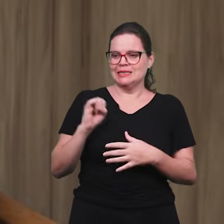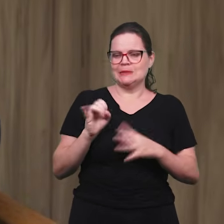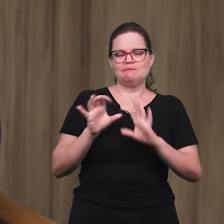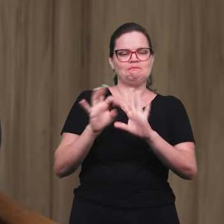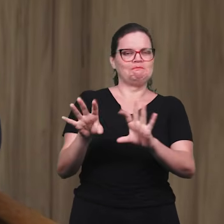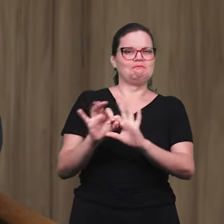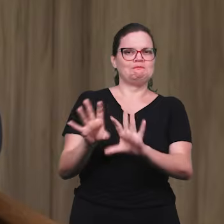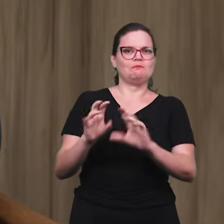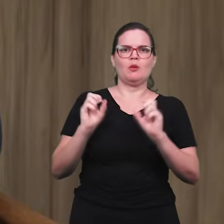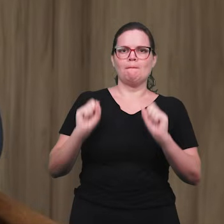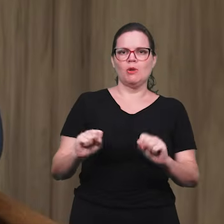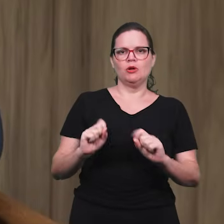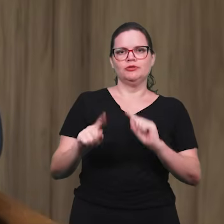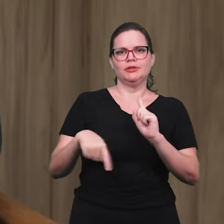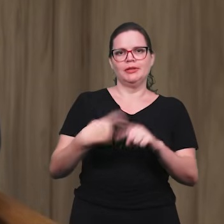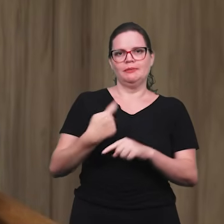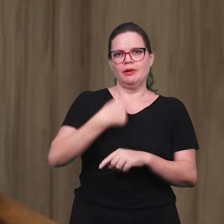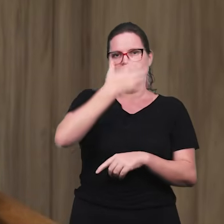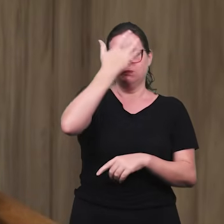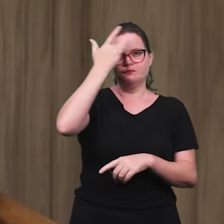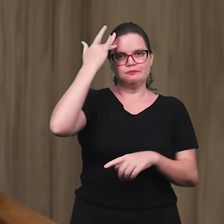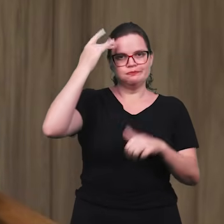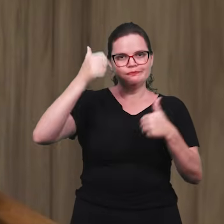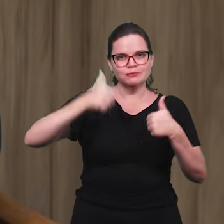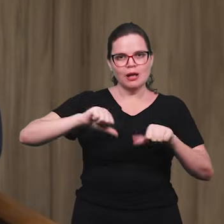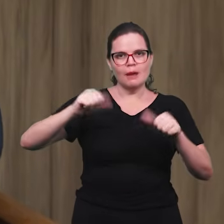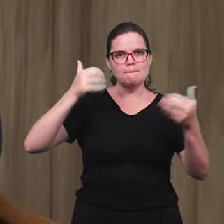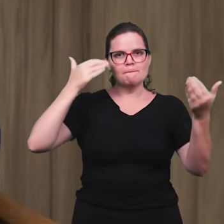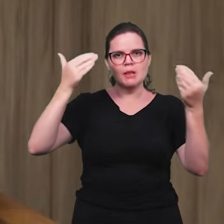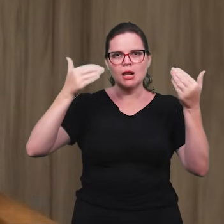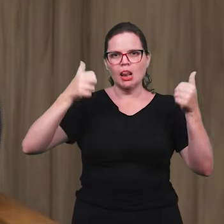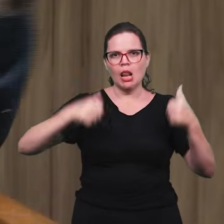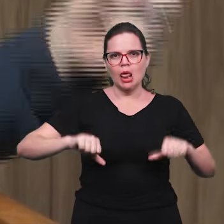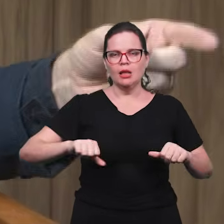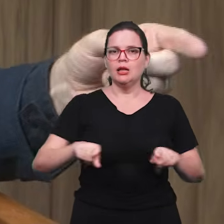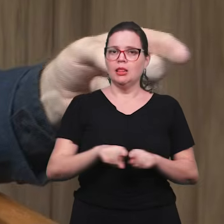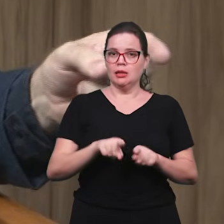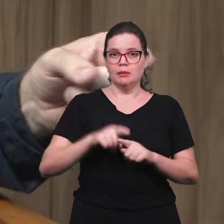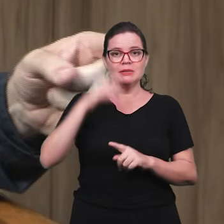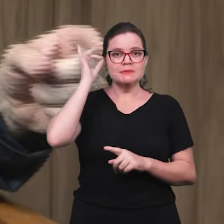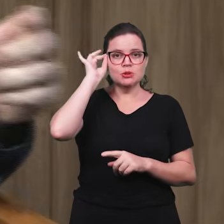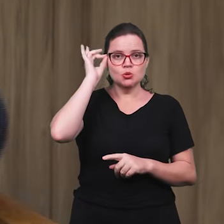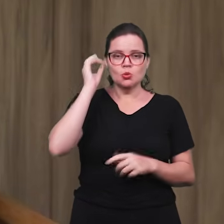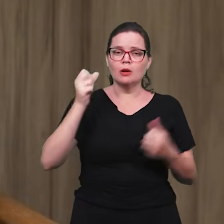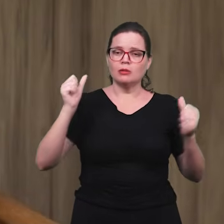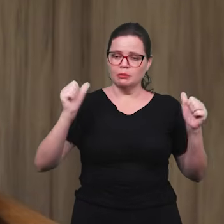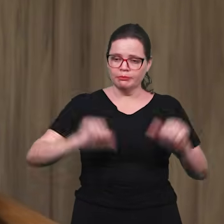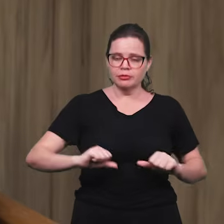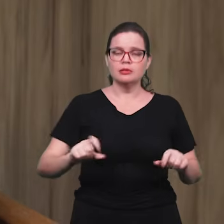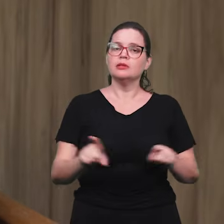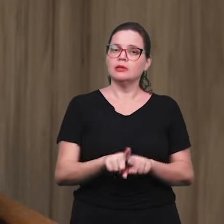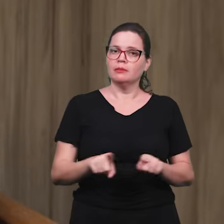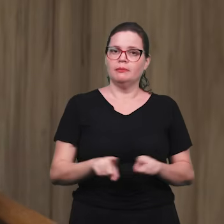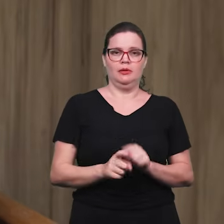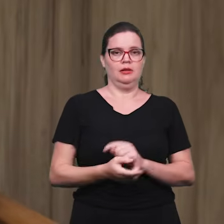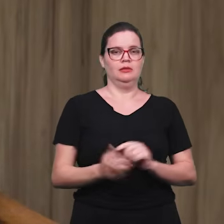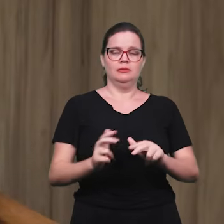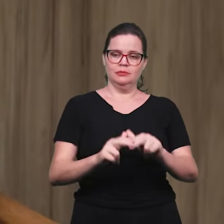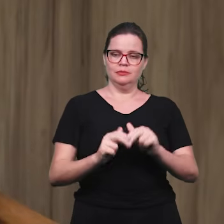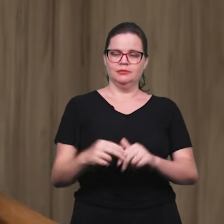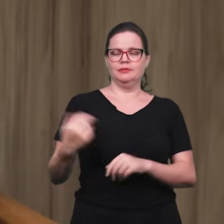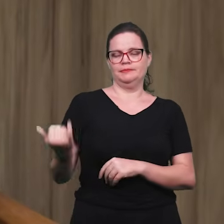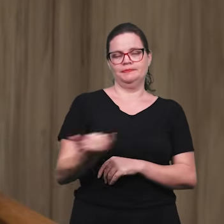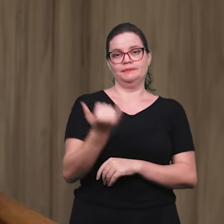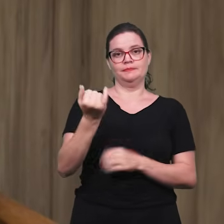doenças psicossomáticas, doenças psiquiátricas, traz doenças espirituais. Então é fundamental